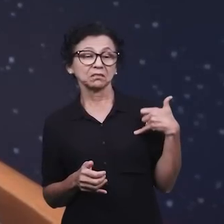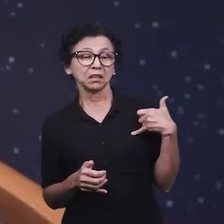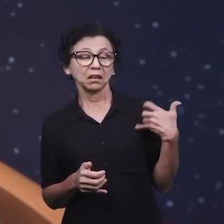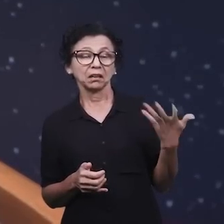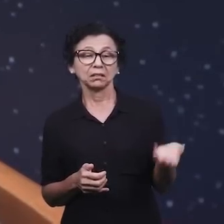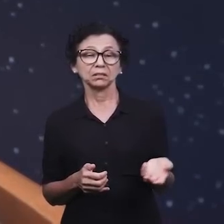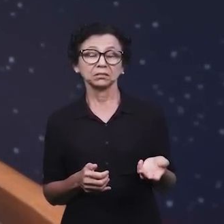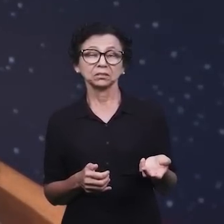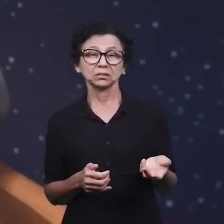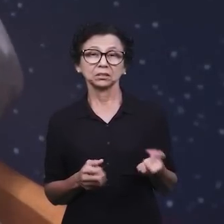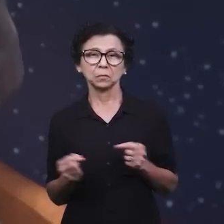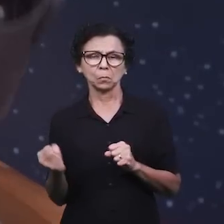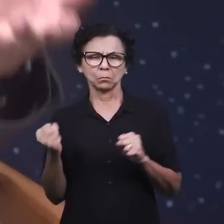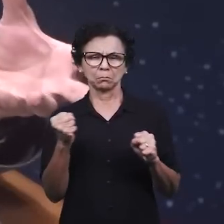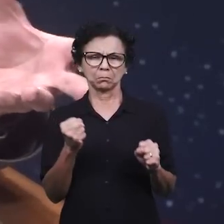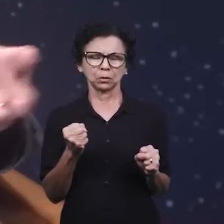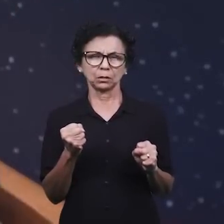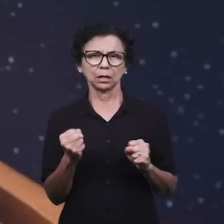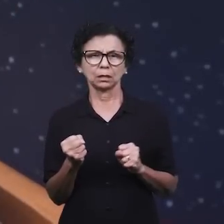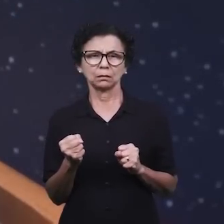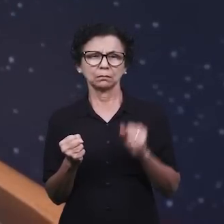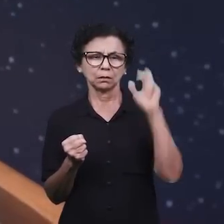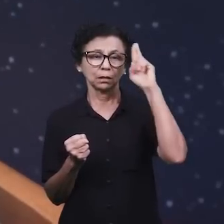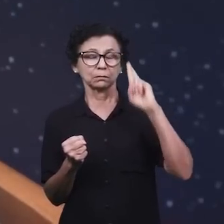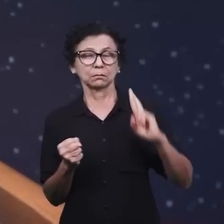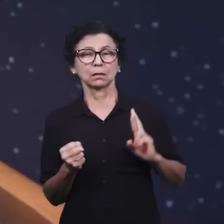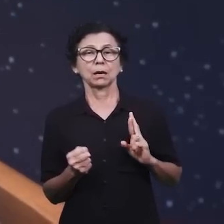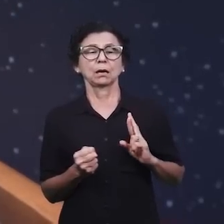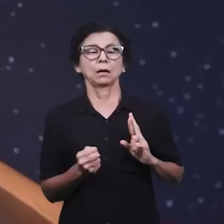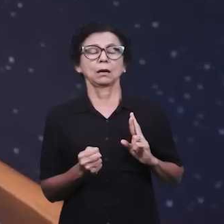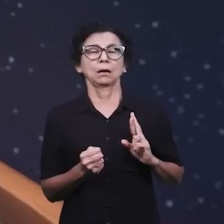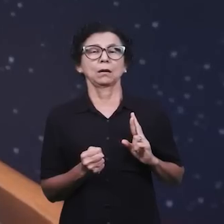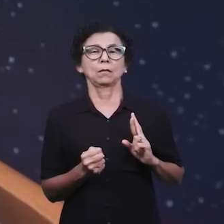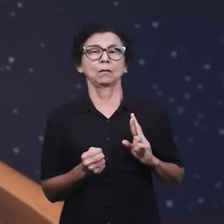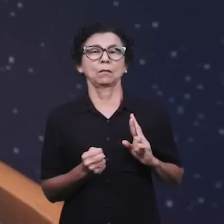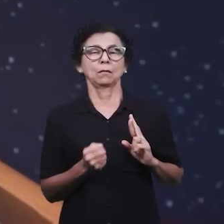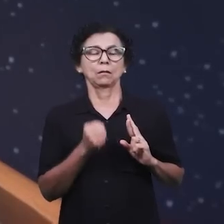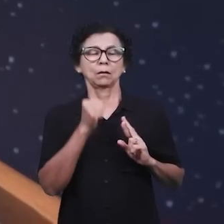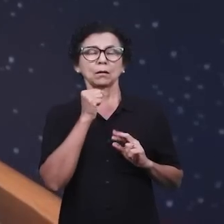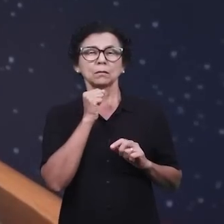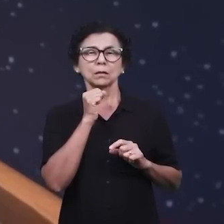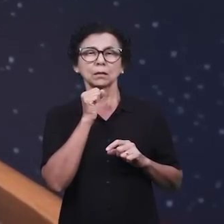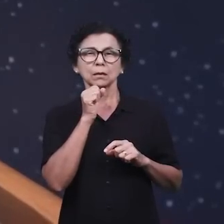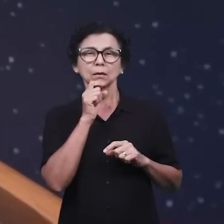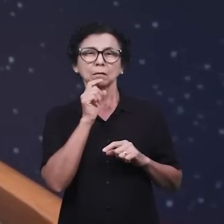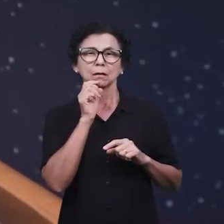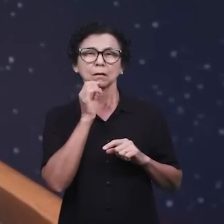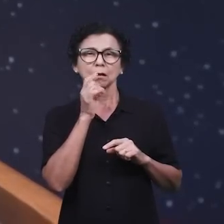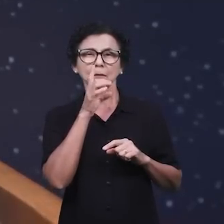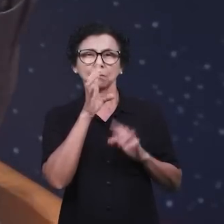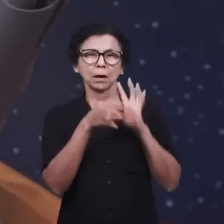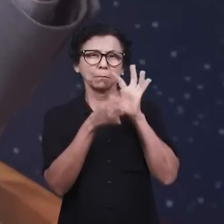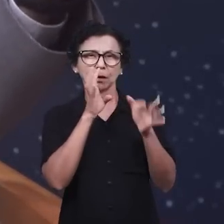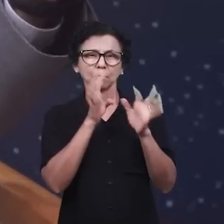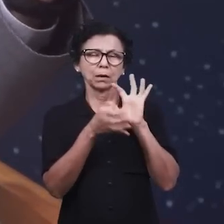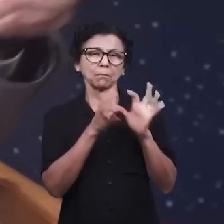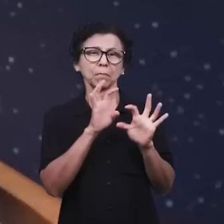fé, até a sua experiência, só que foi crescendo, ou seja, deixou-se entrar